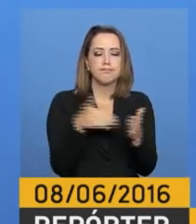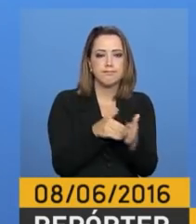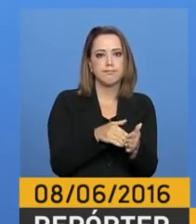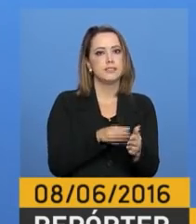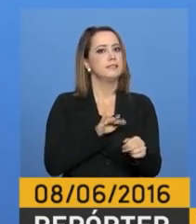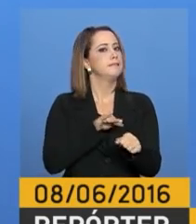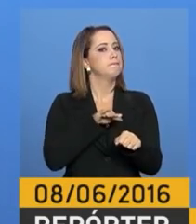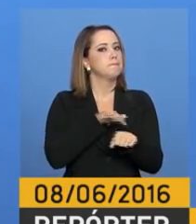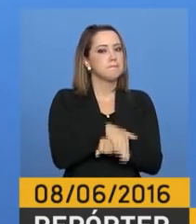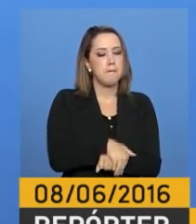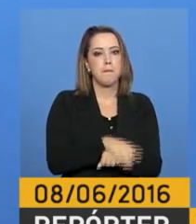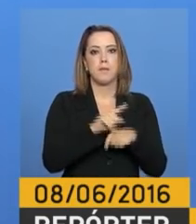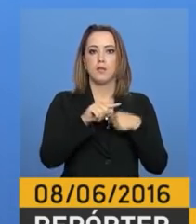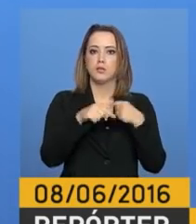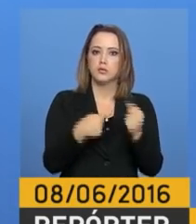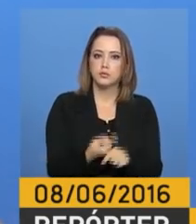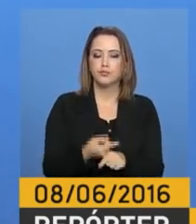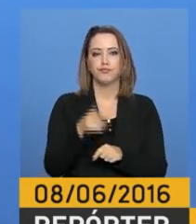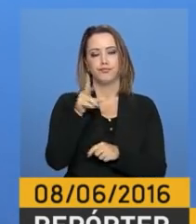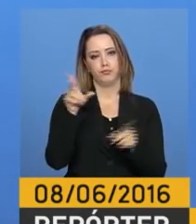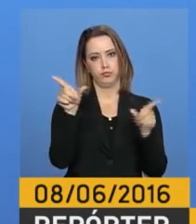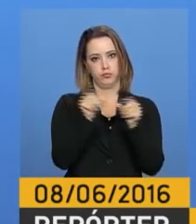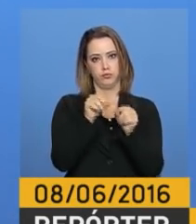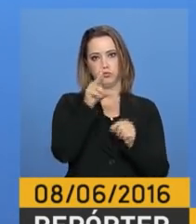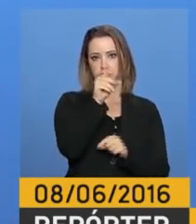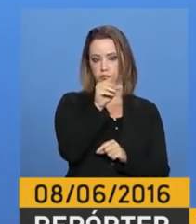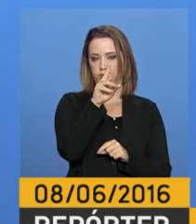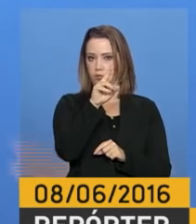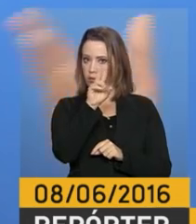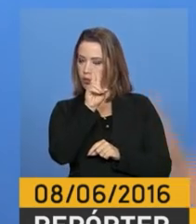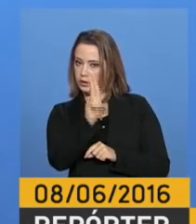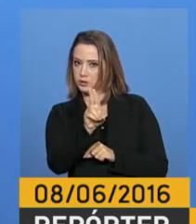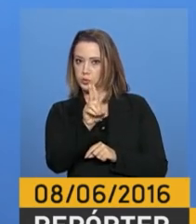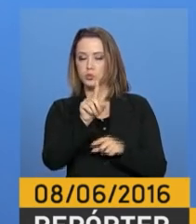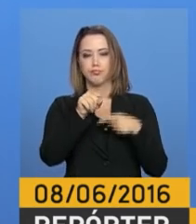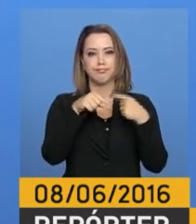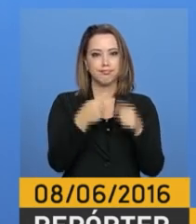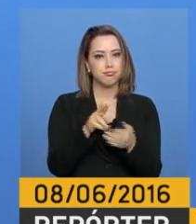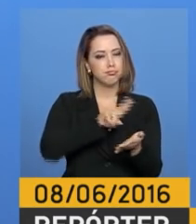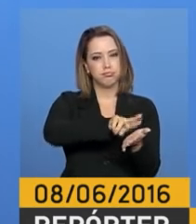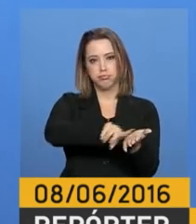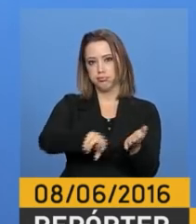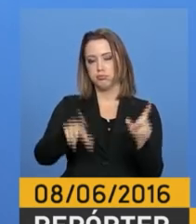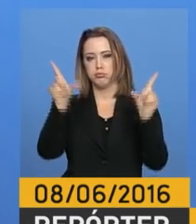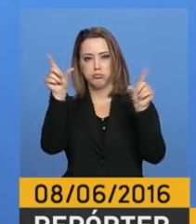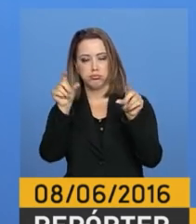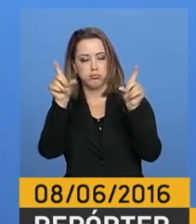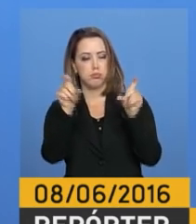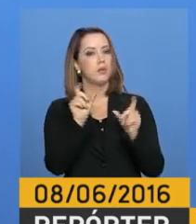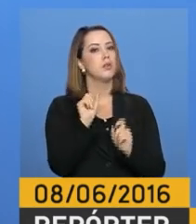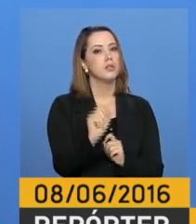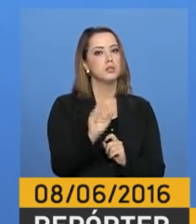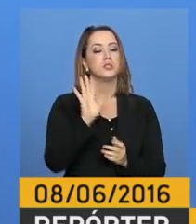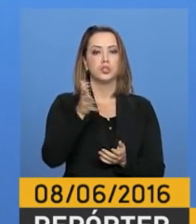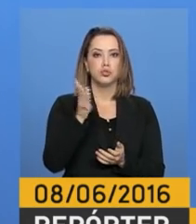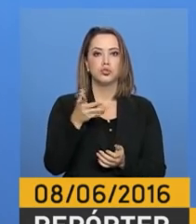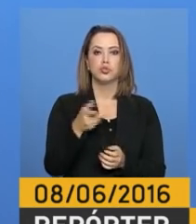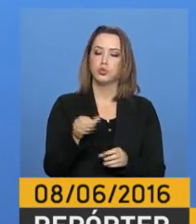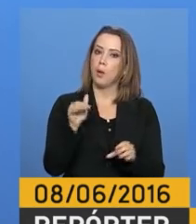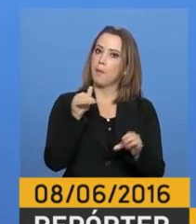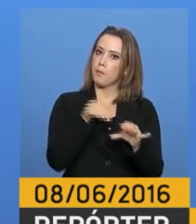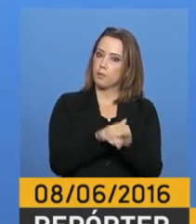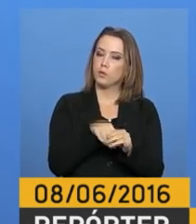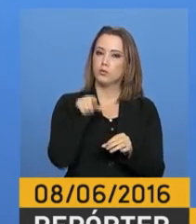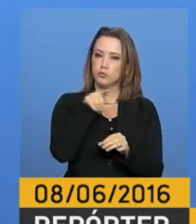receitas da União o aumento do Déficit entre outros temas que estão já